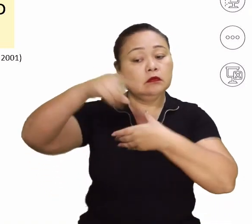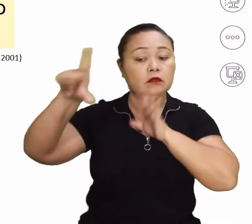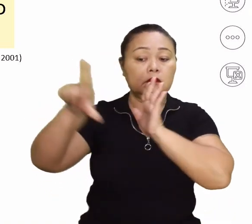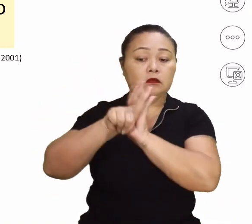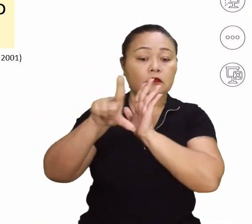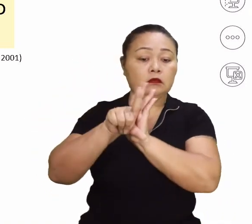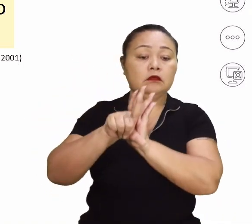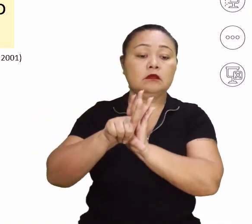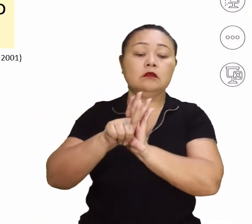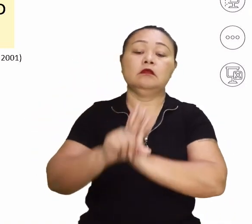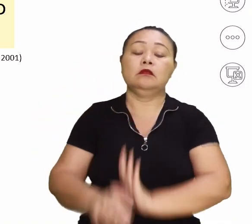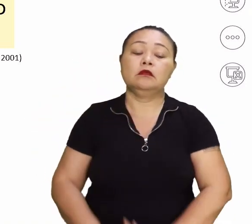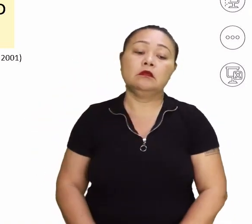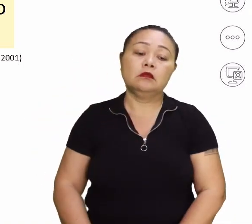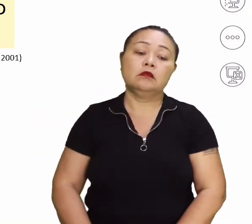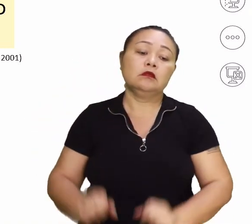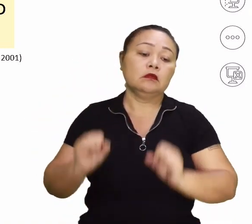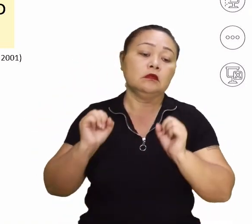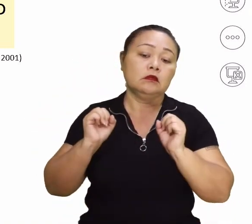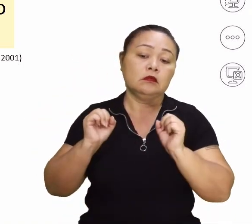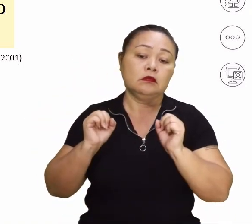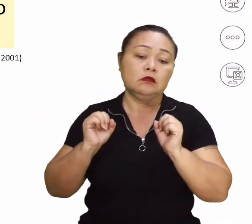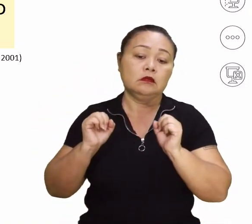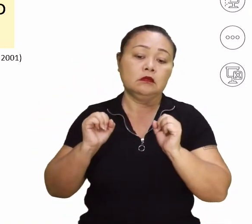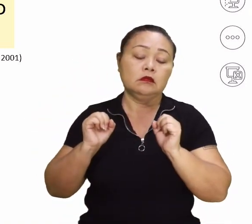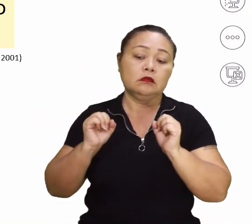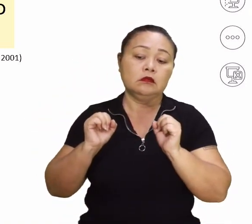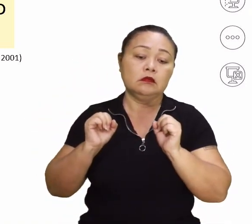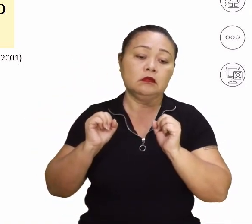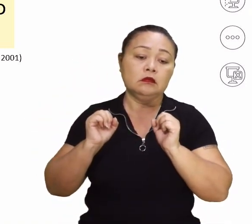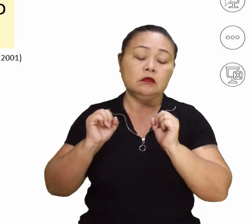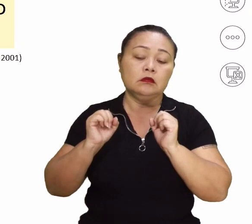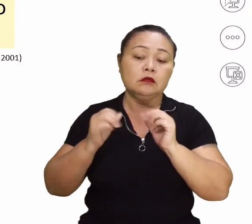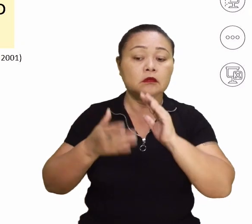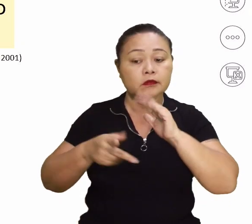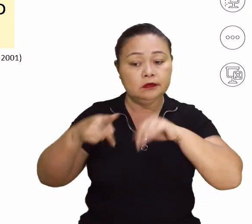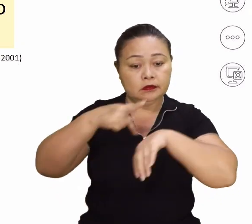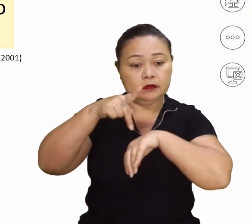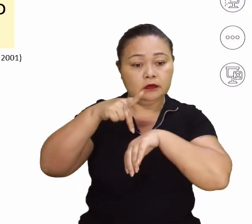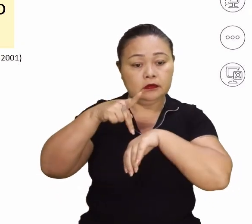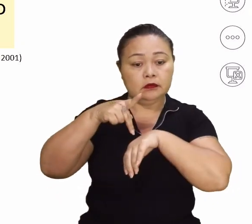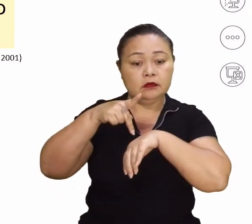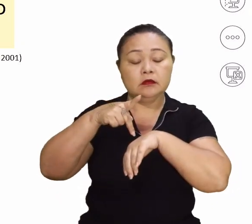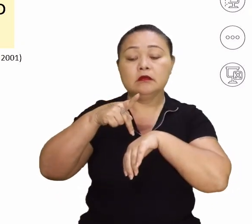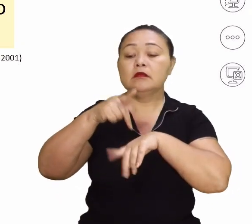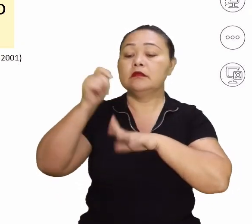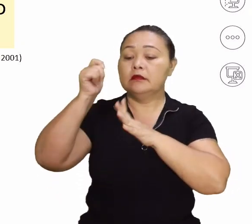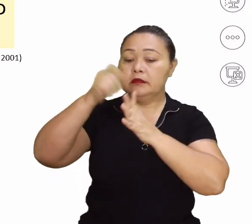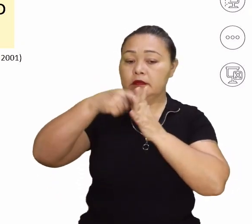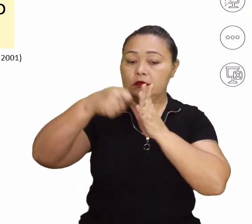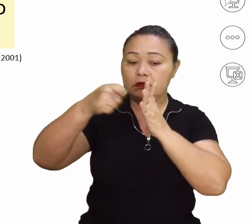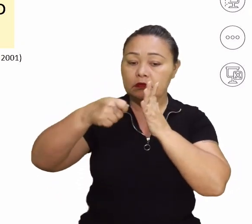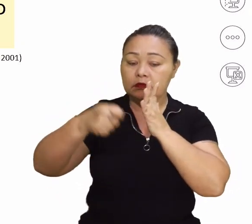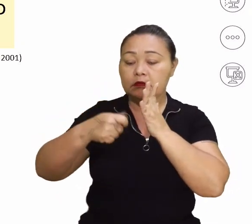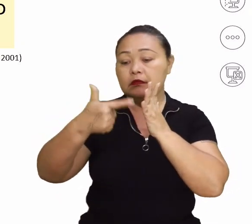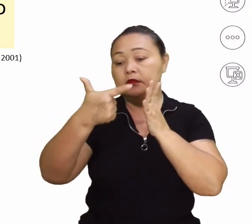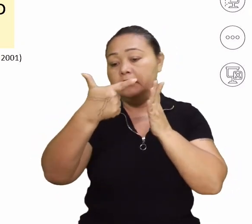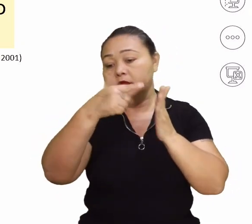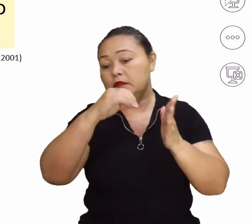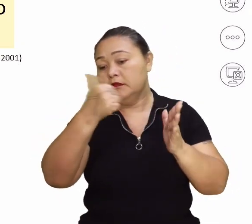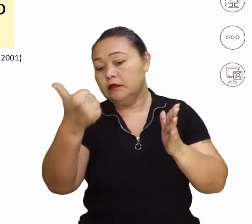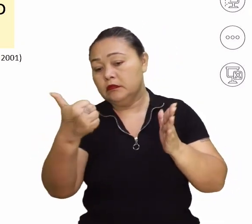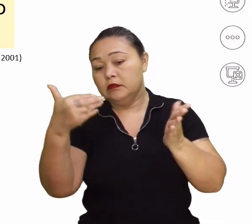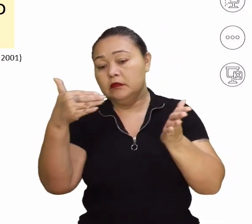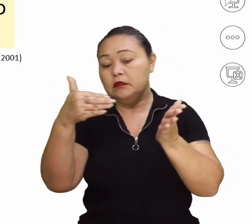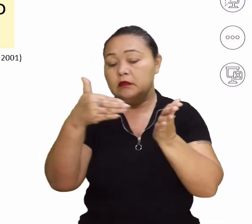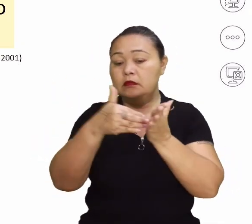legal, ok? Saíram clandestinamente do país todos os meses nos anos entre 2001